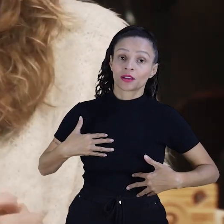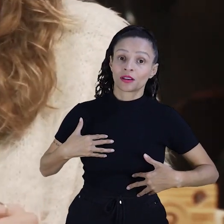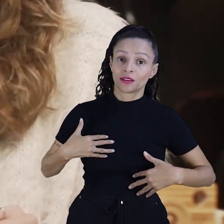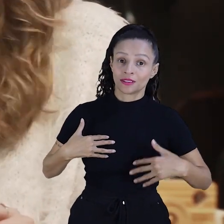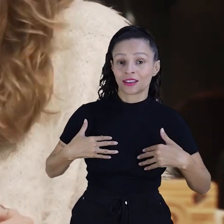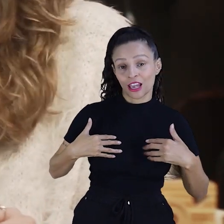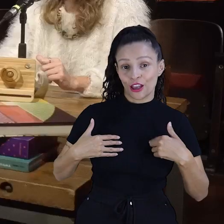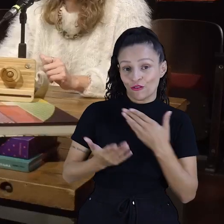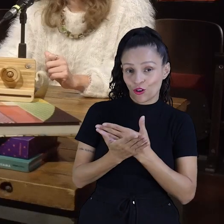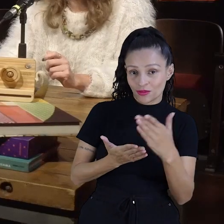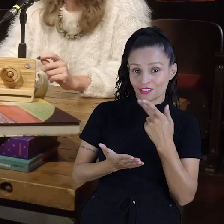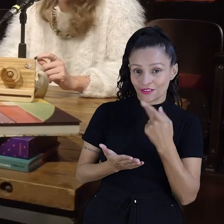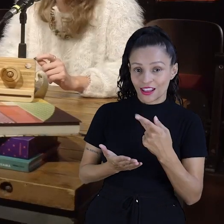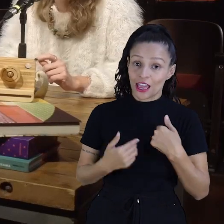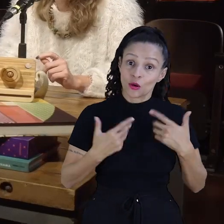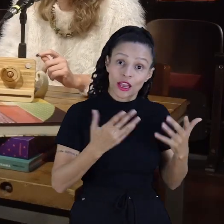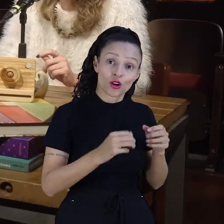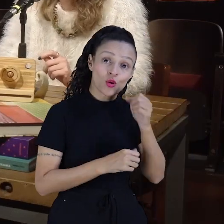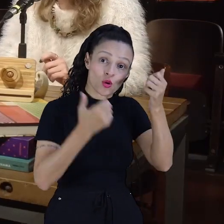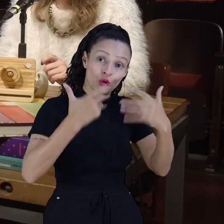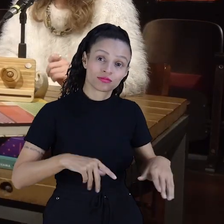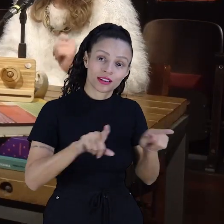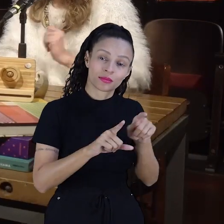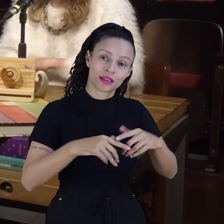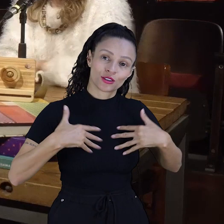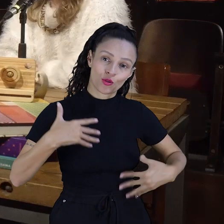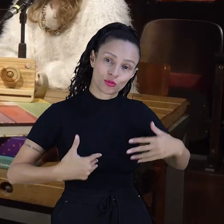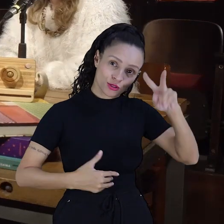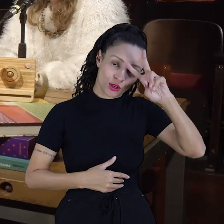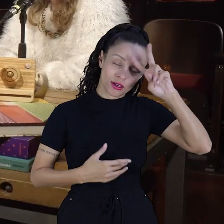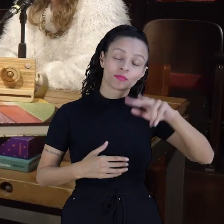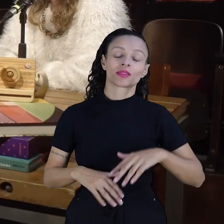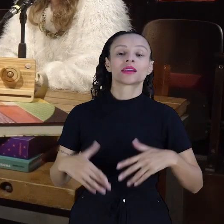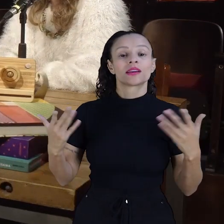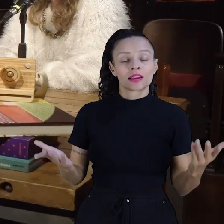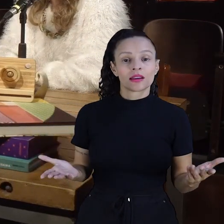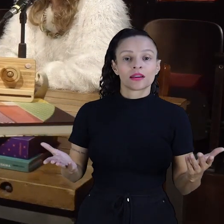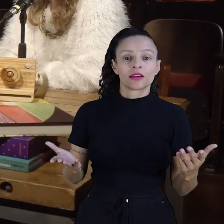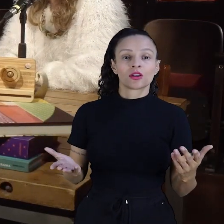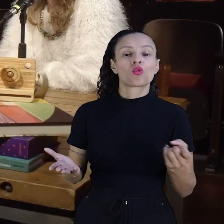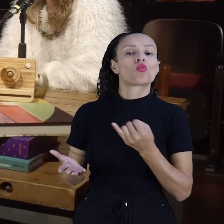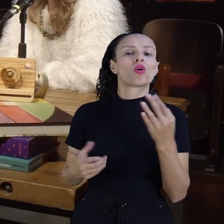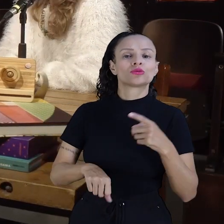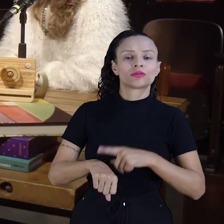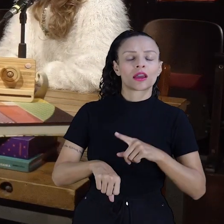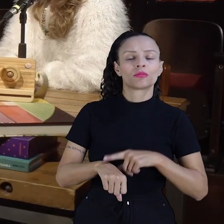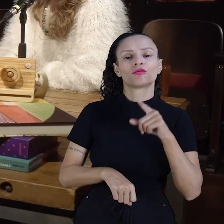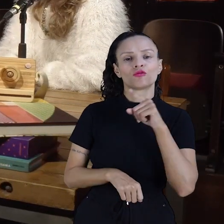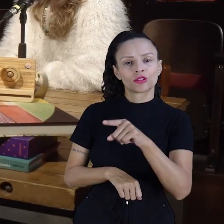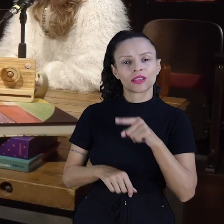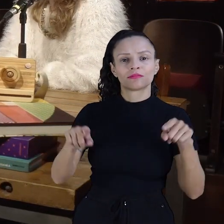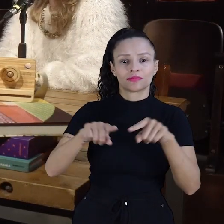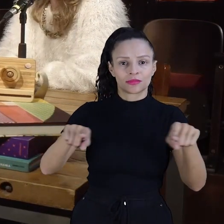Vou puxar a sardinha aqui. Claro, eu quero contar uma história de corpo para vocês vão ficar... Há quanto tempo, Guga, você está